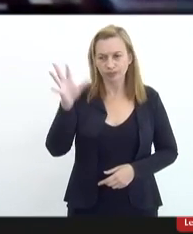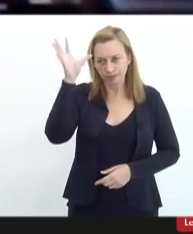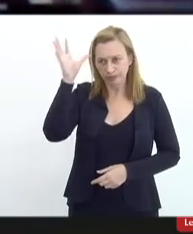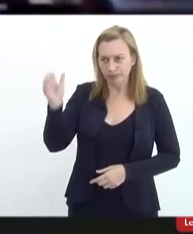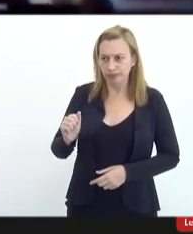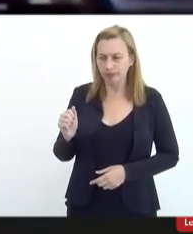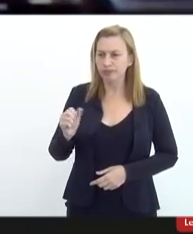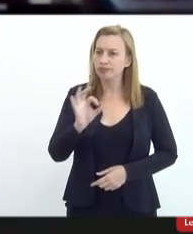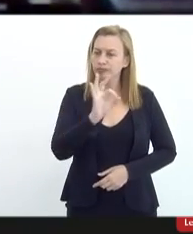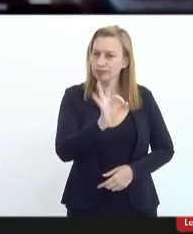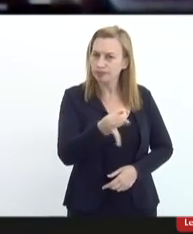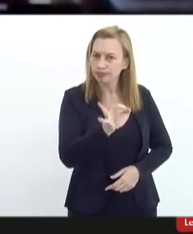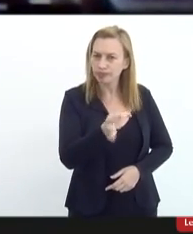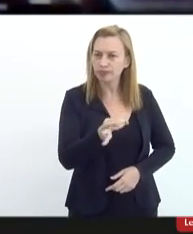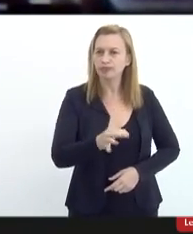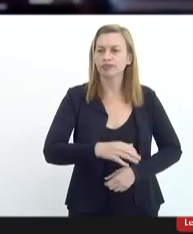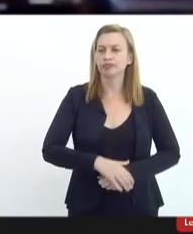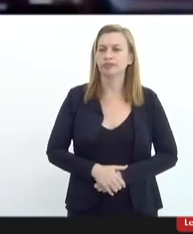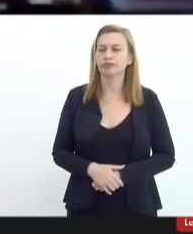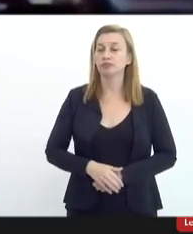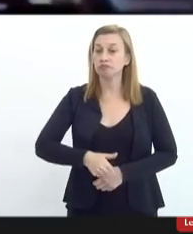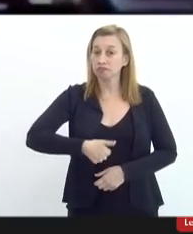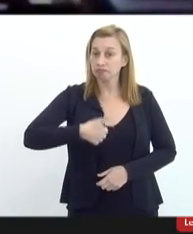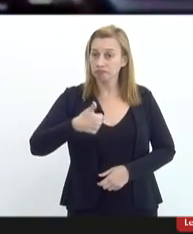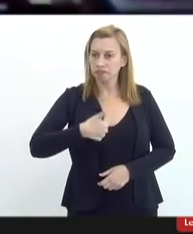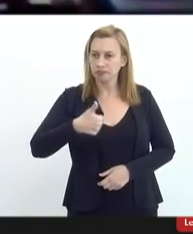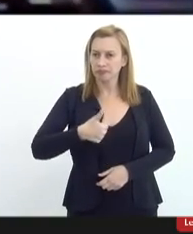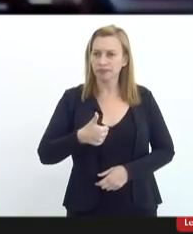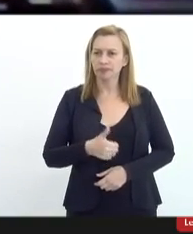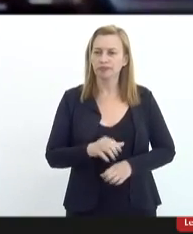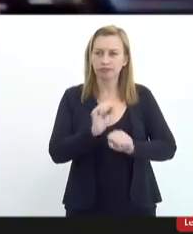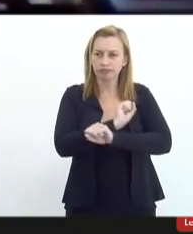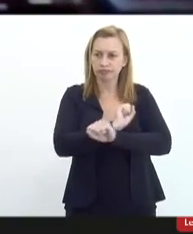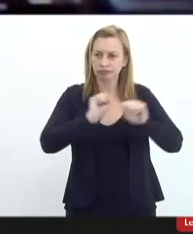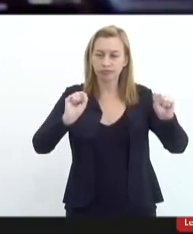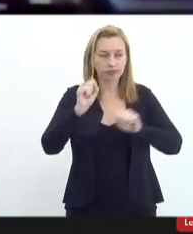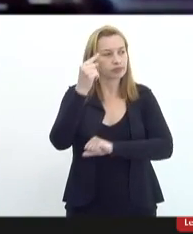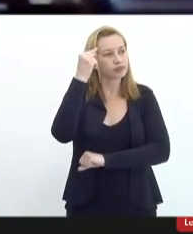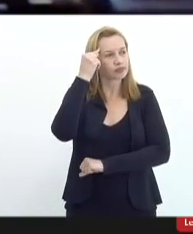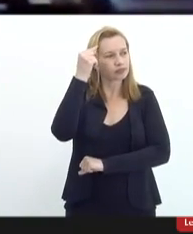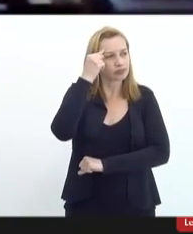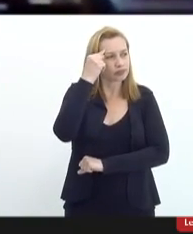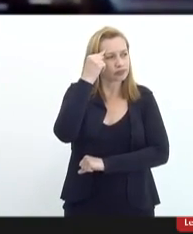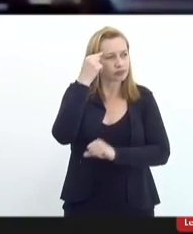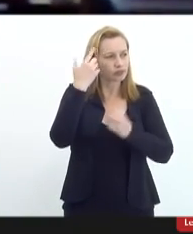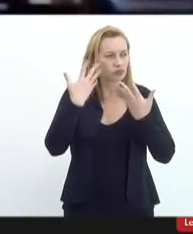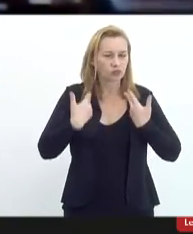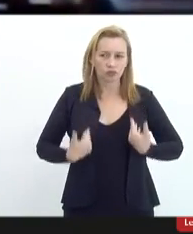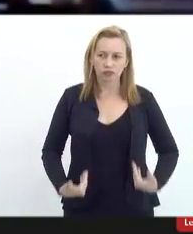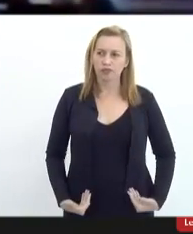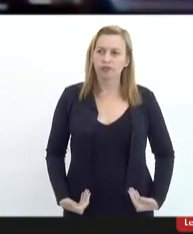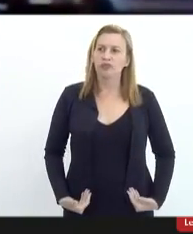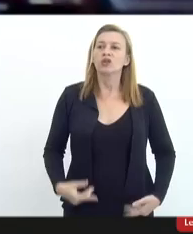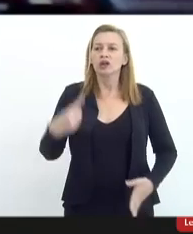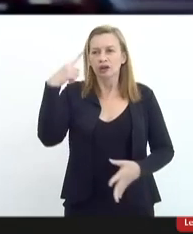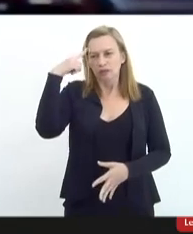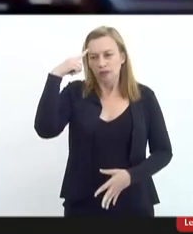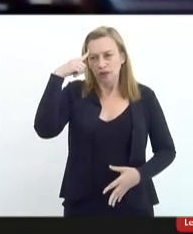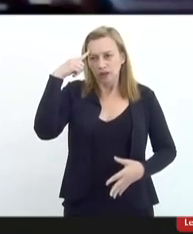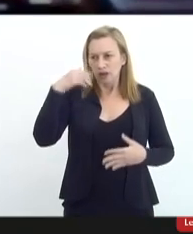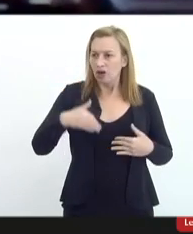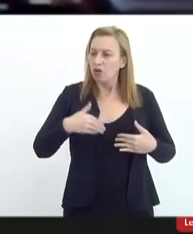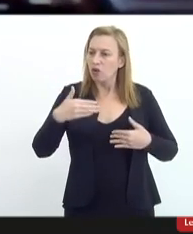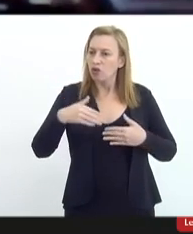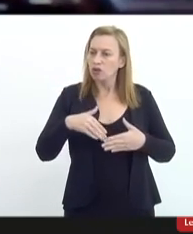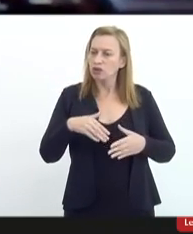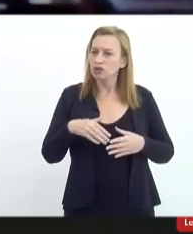é exatamente, primeiro, a liberdade de pensar com o corpo todo, pensar fora do corpo